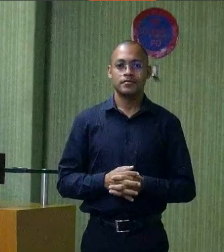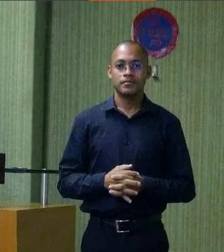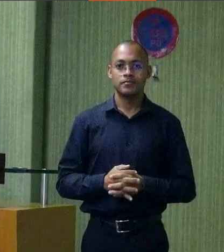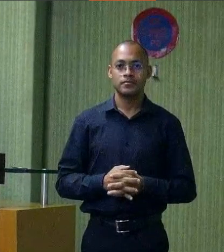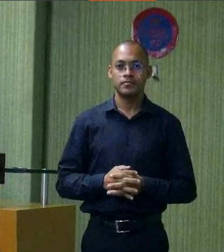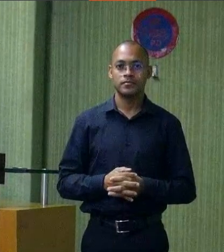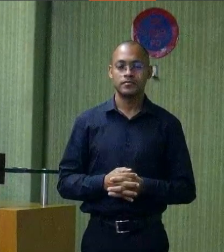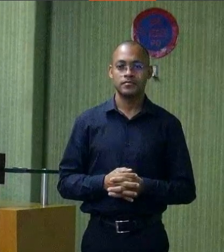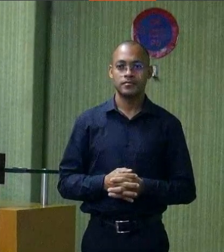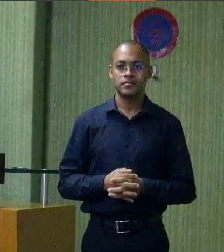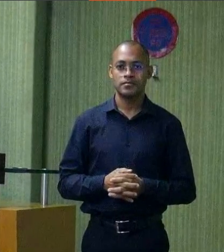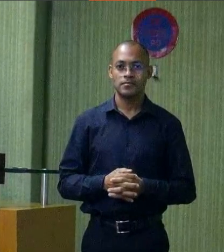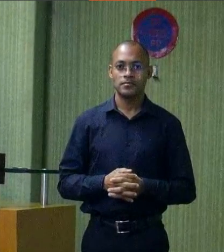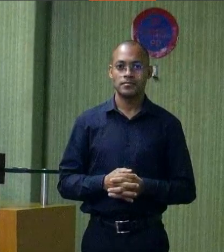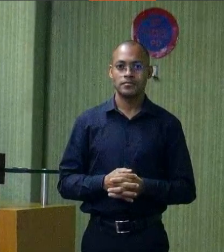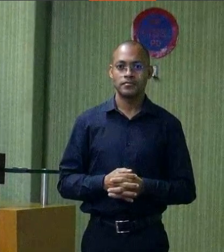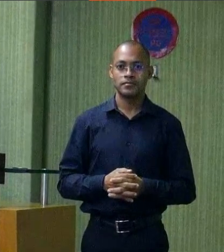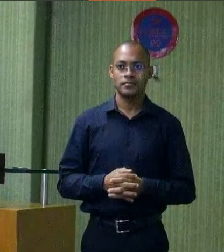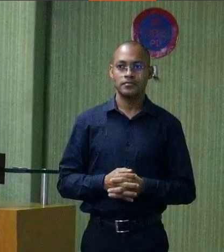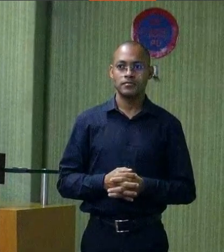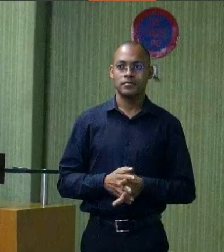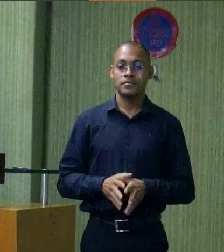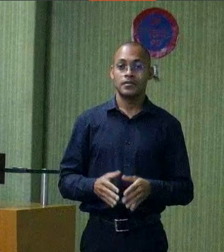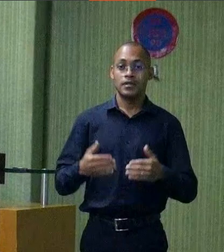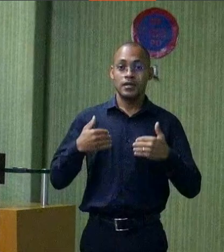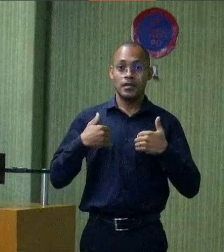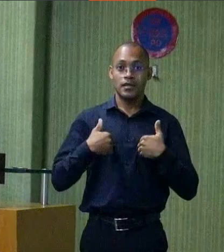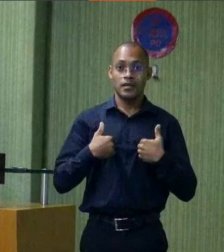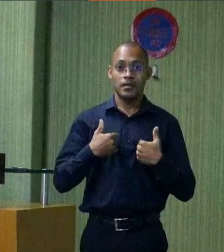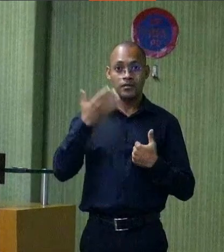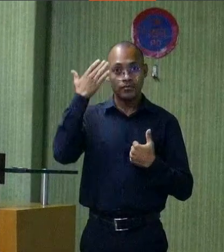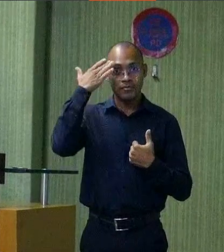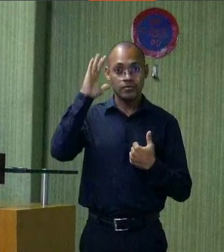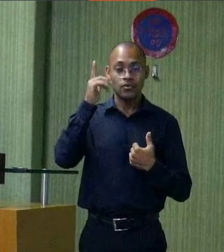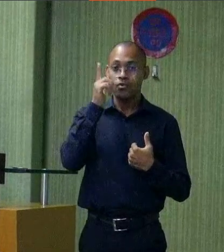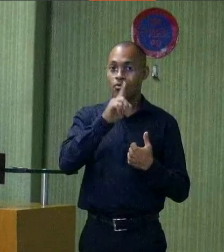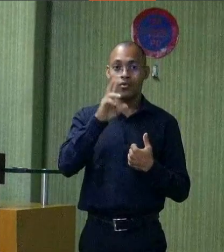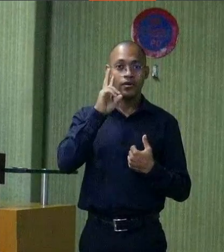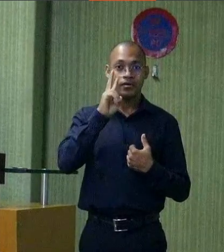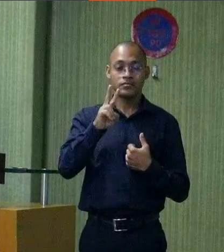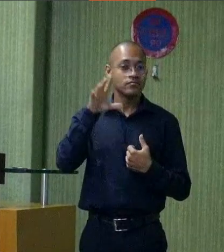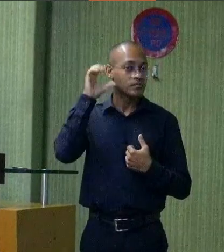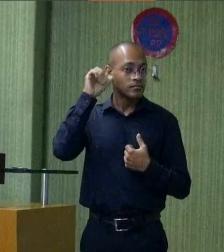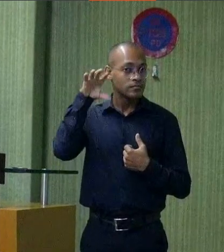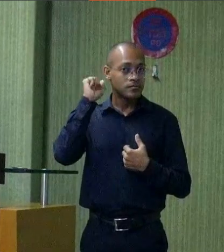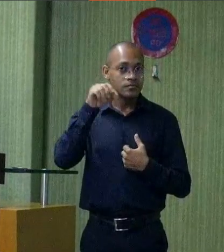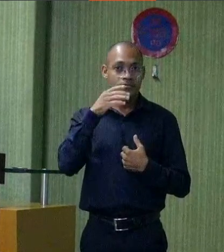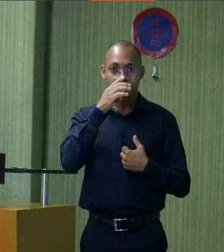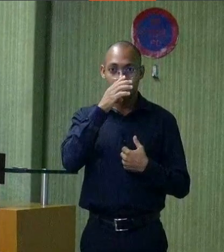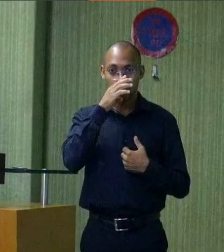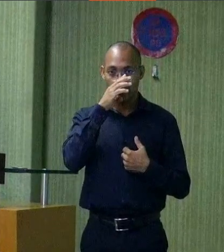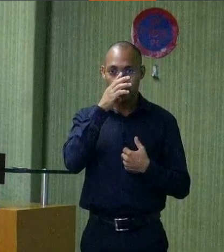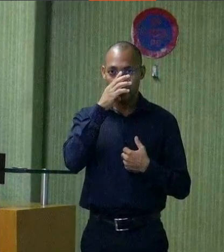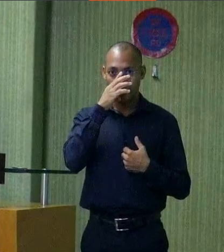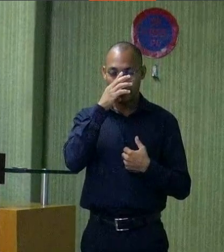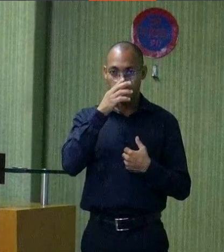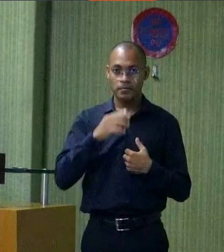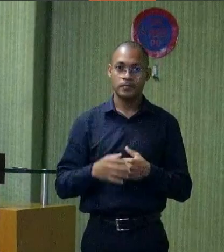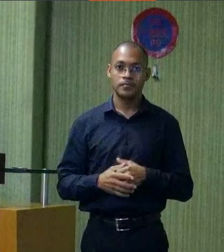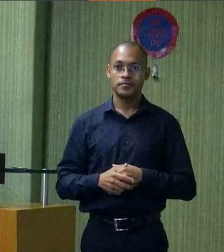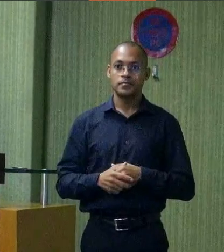minutos eu não estou conseguindo ouvi-los tem duas janelas abertas aqui para mim eu não consigo ouvi-los